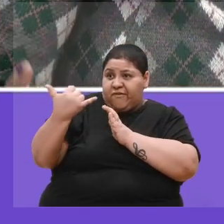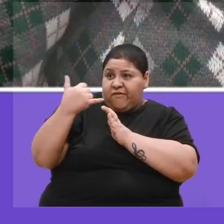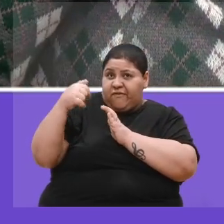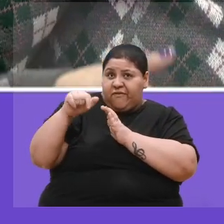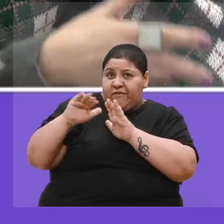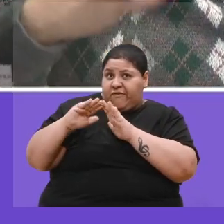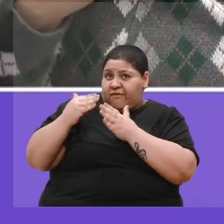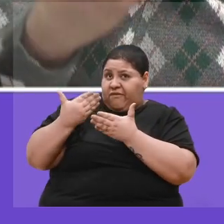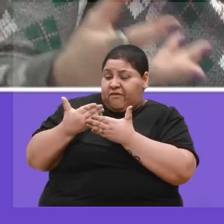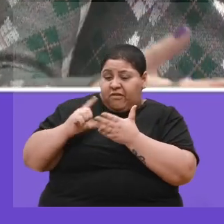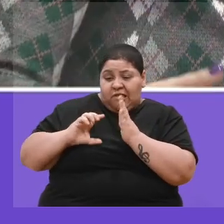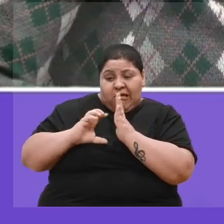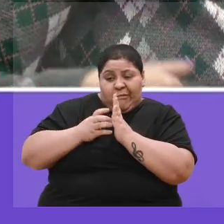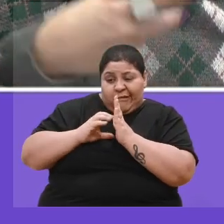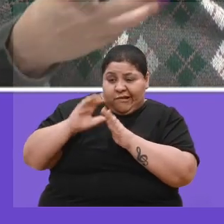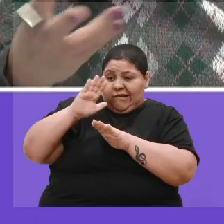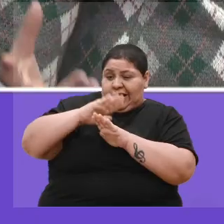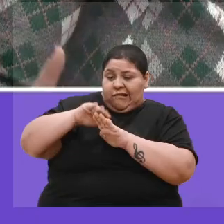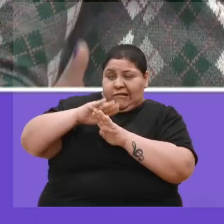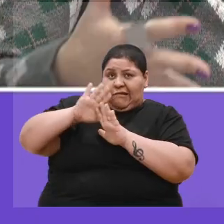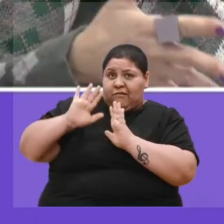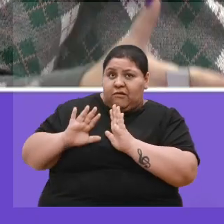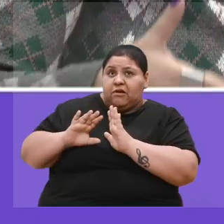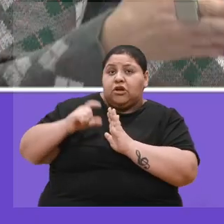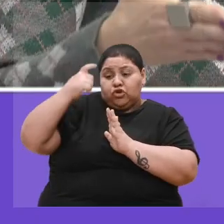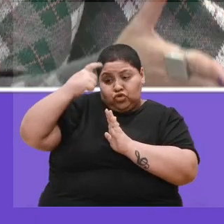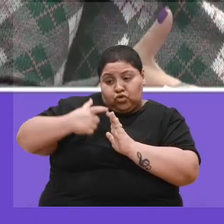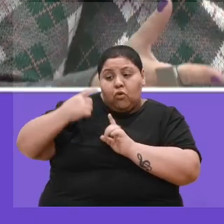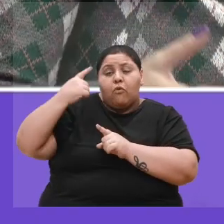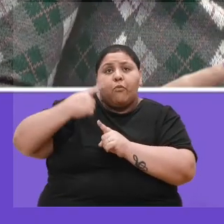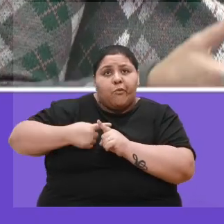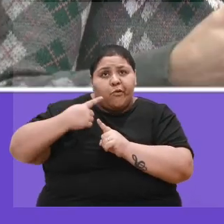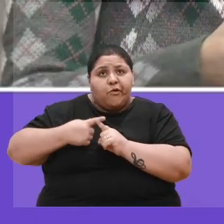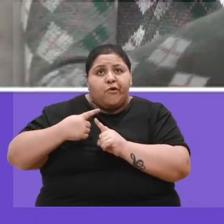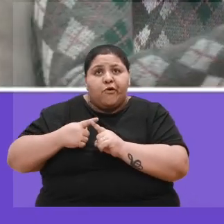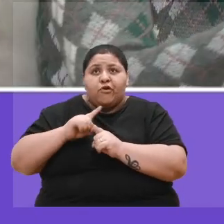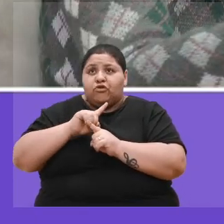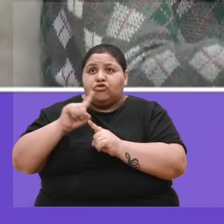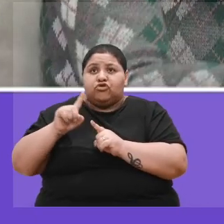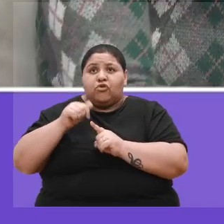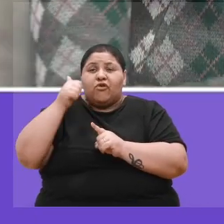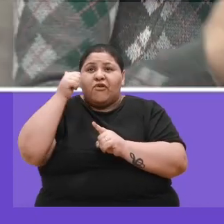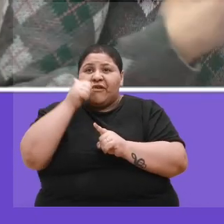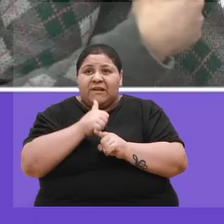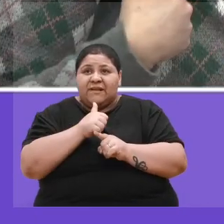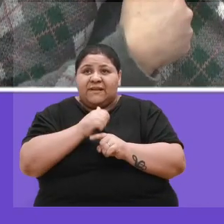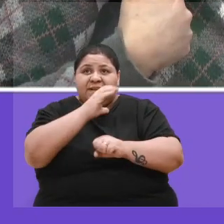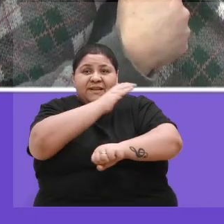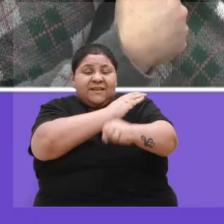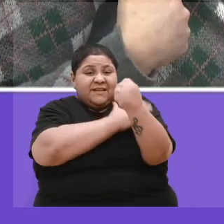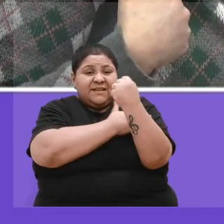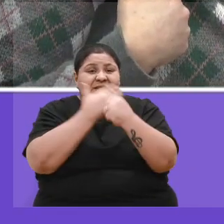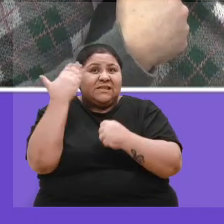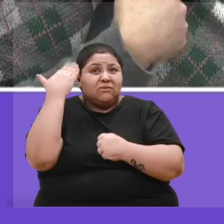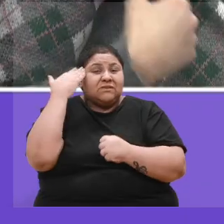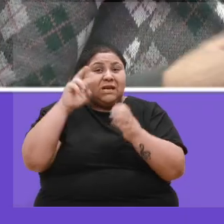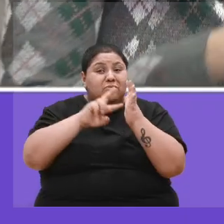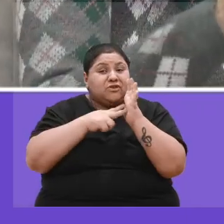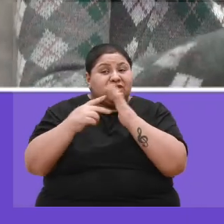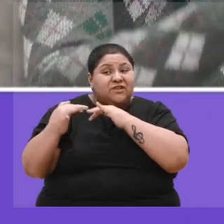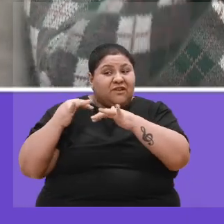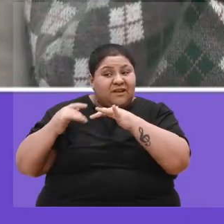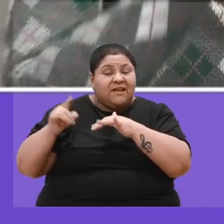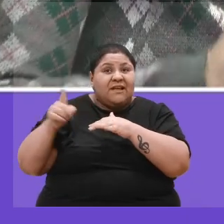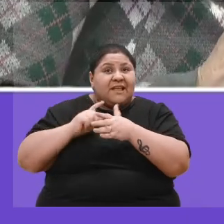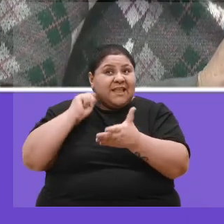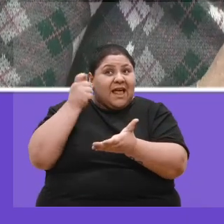que isso é uma escola sem partido, ideologia dentro da escola, eu sou. Por quê? Porque só não é feminista quem não sabe o que é o feminismo, que